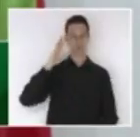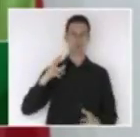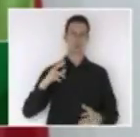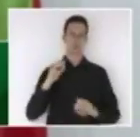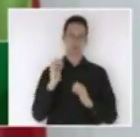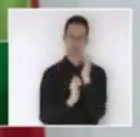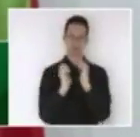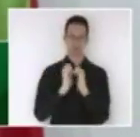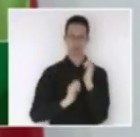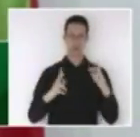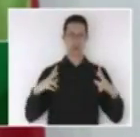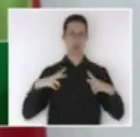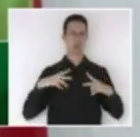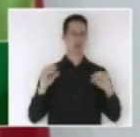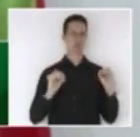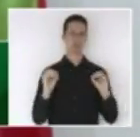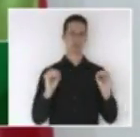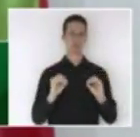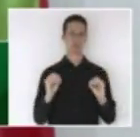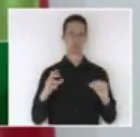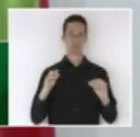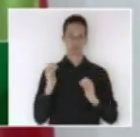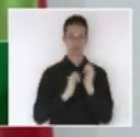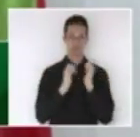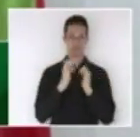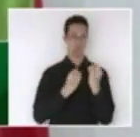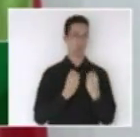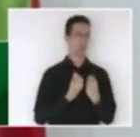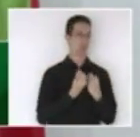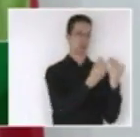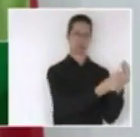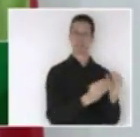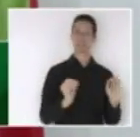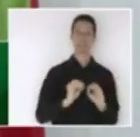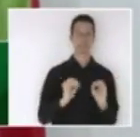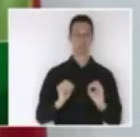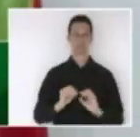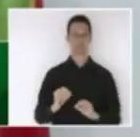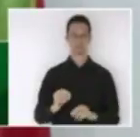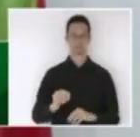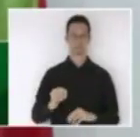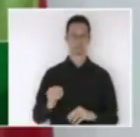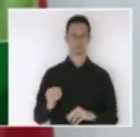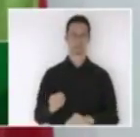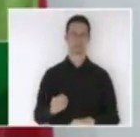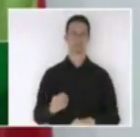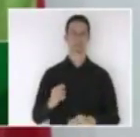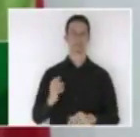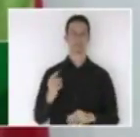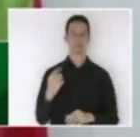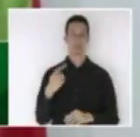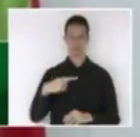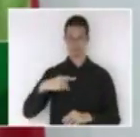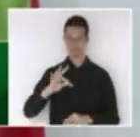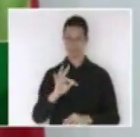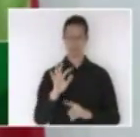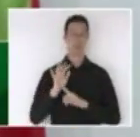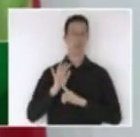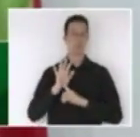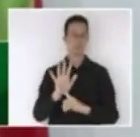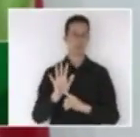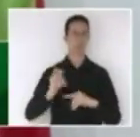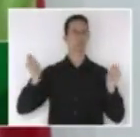não entregamos nenhuma empresa pública neste período. Mostramos que é possível construir empresas